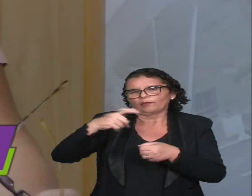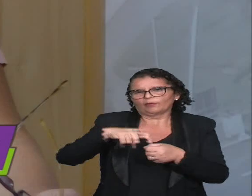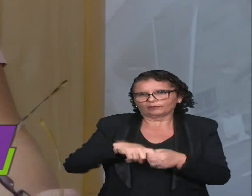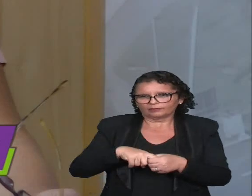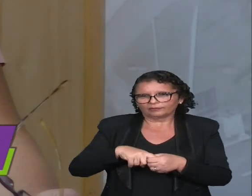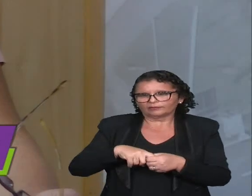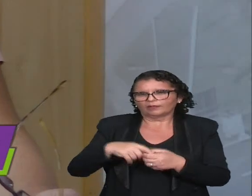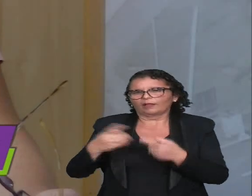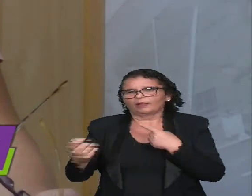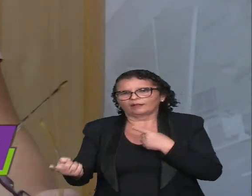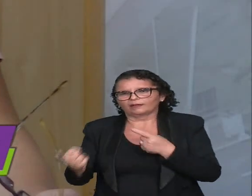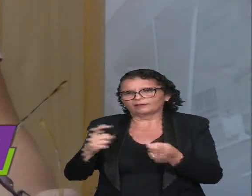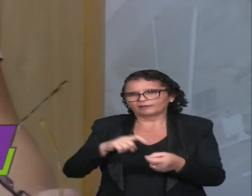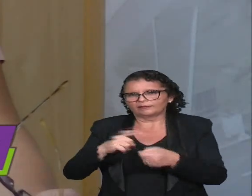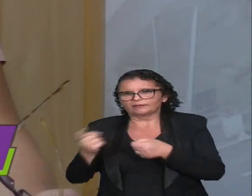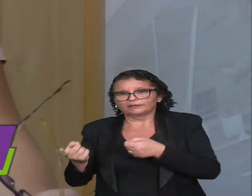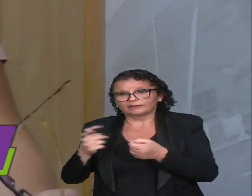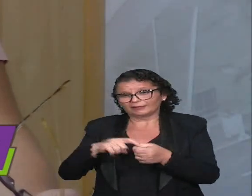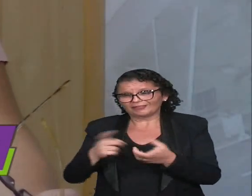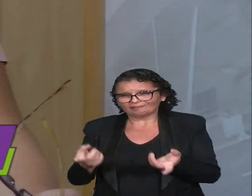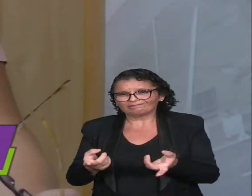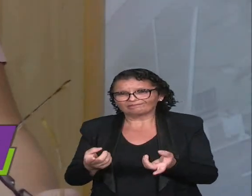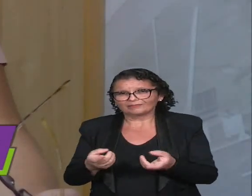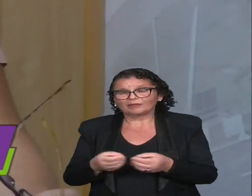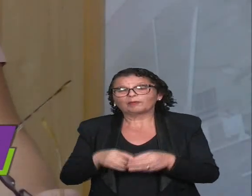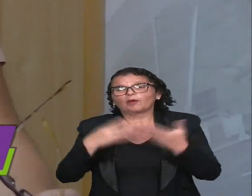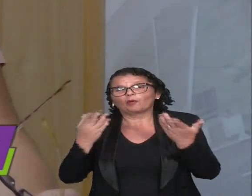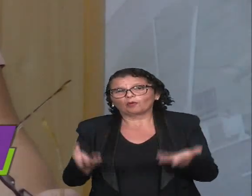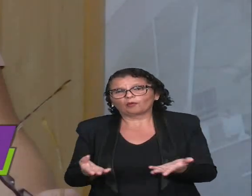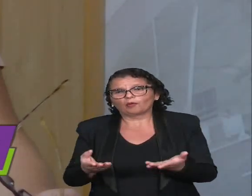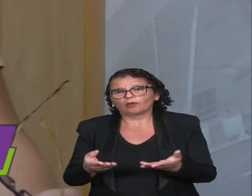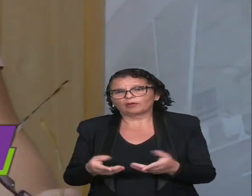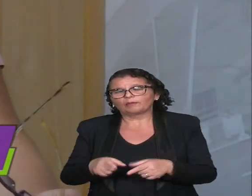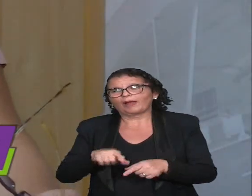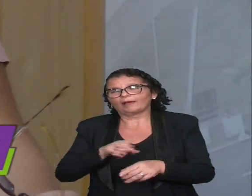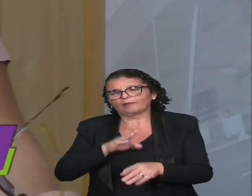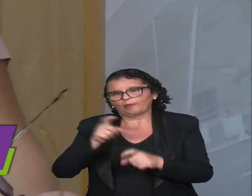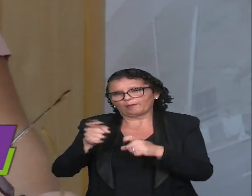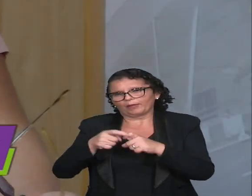especialista para poder ser encaminhado para onde pro